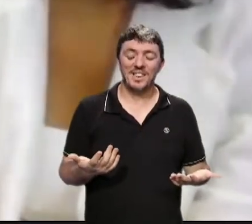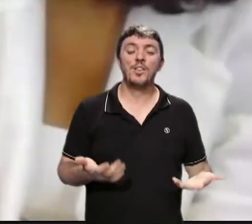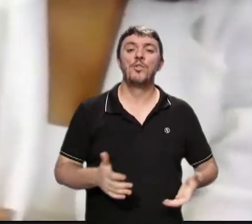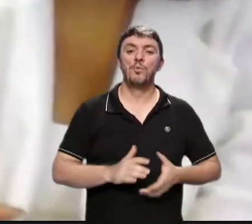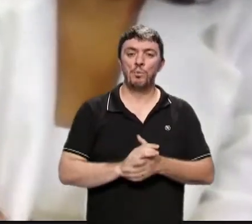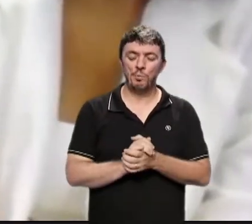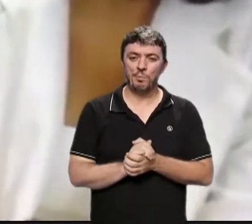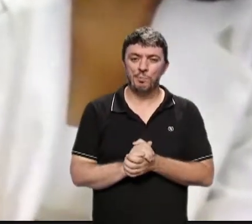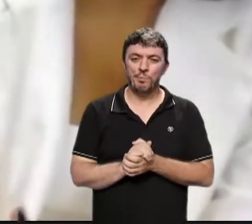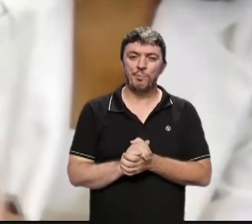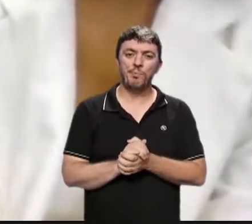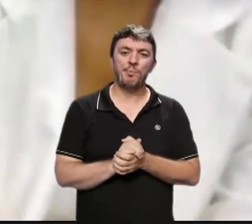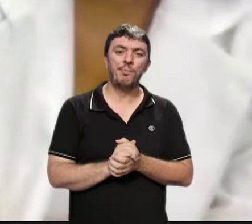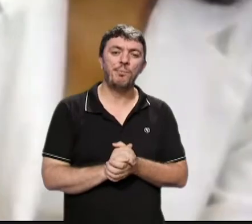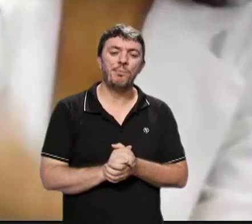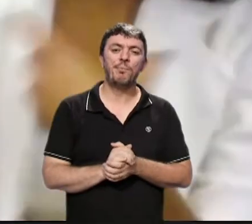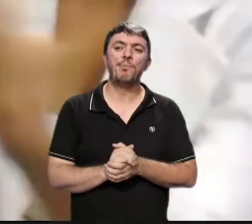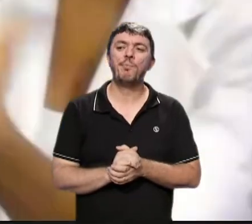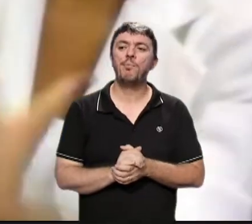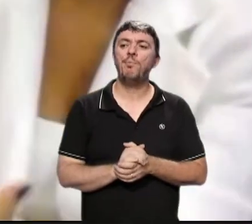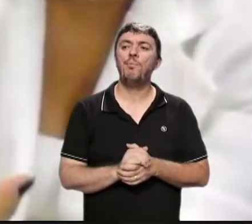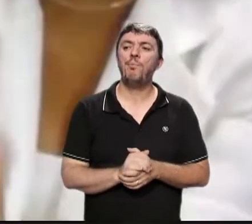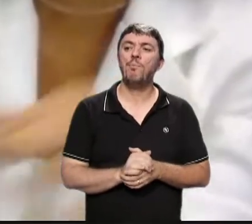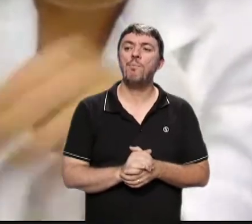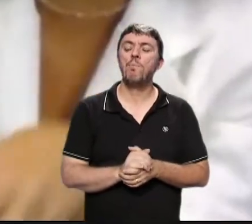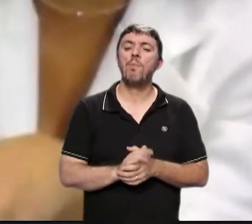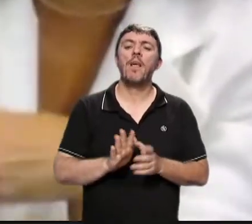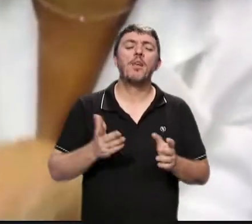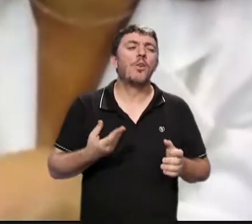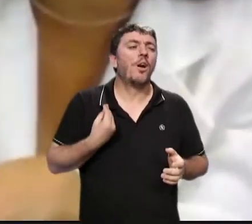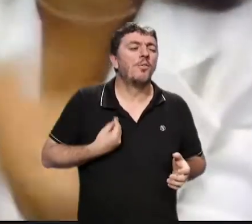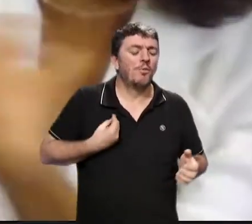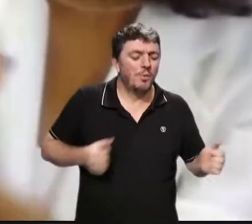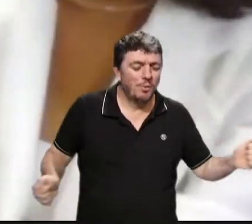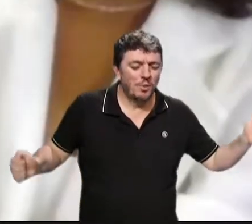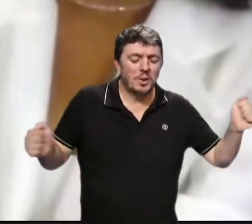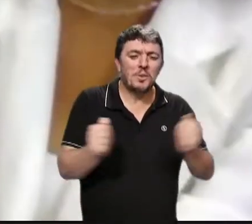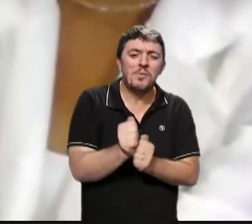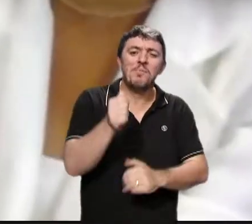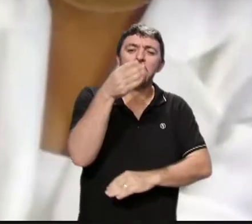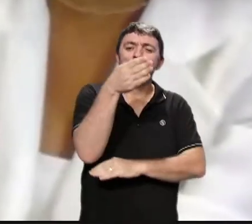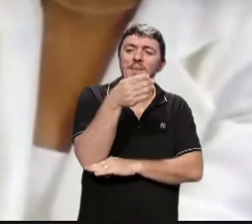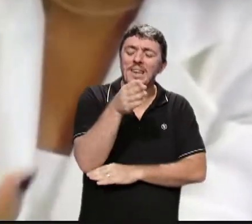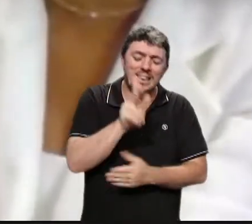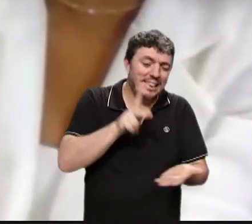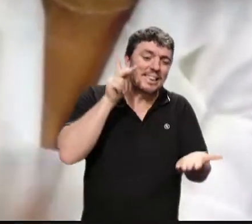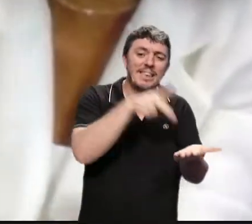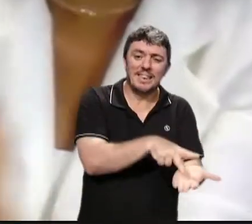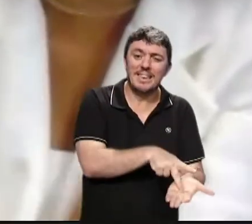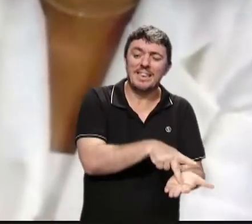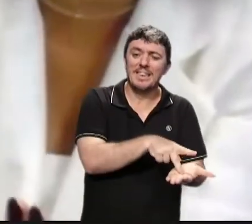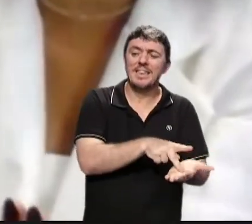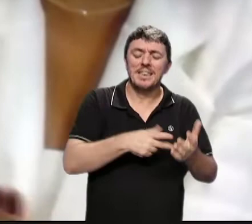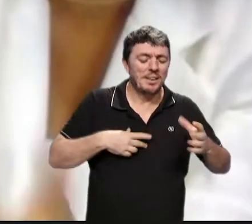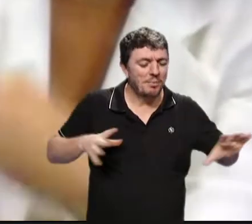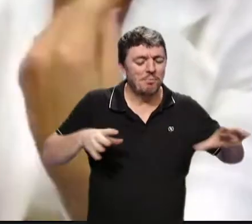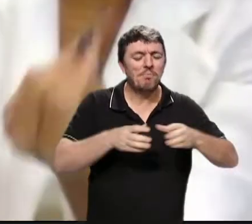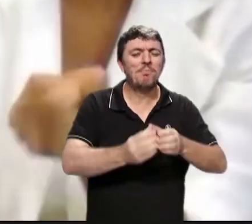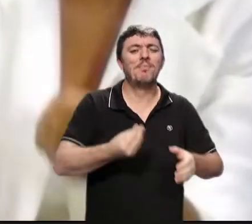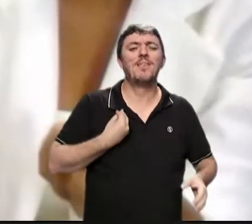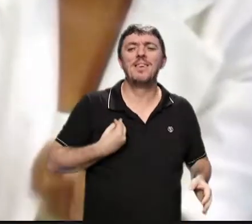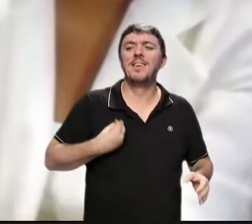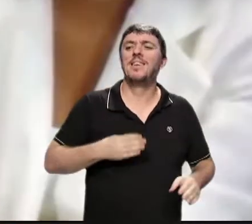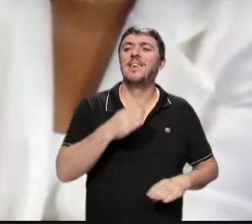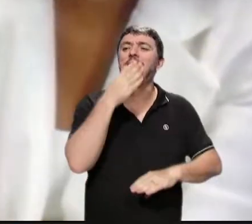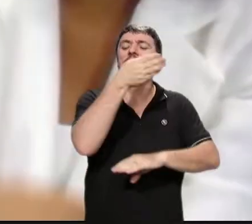eu acho que ele foi um cara que colocou muito... A nossa convivência no hotel real, minha, do Paulo e do Otávio, que a gente conviveu muito mesmo naquele hotel,